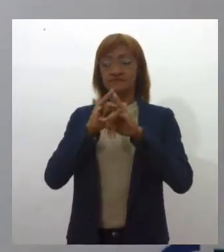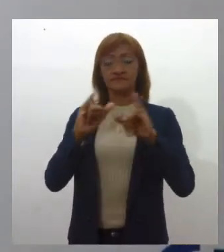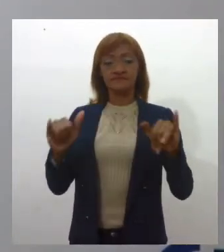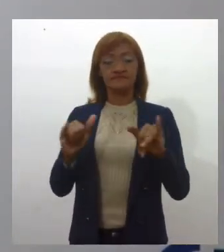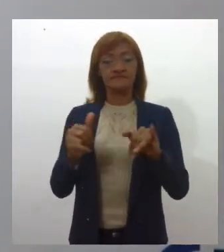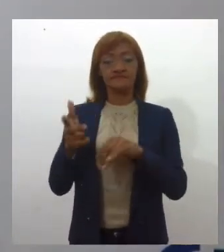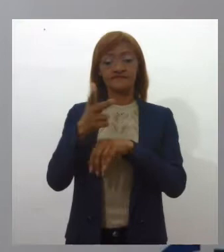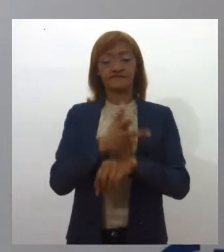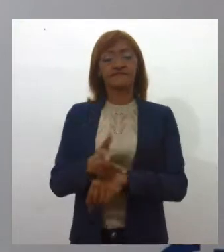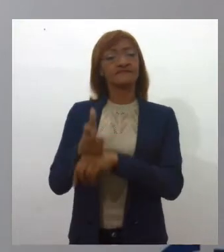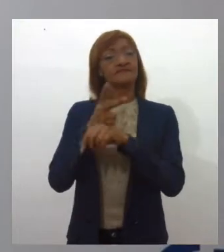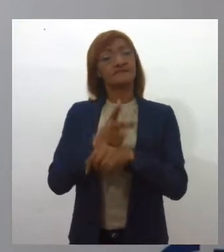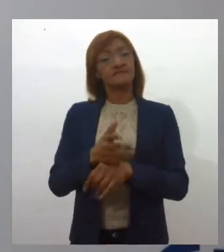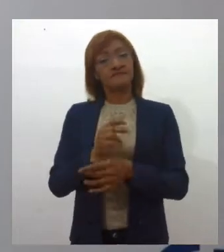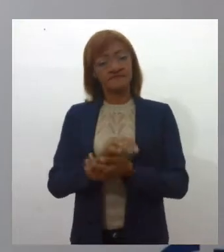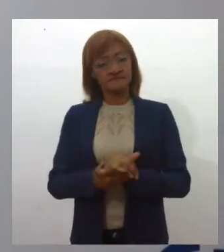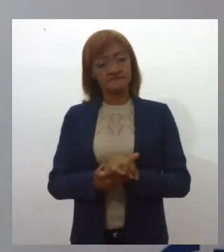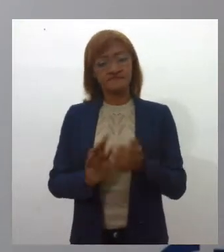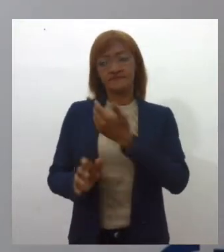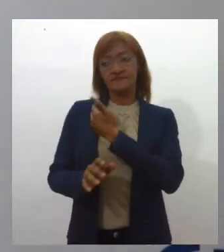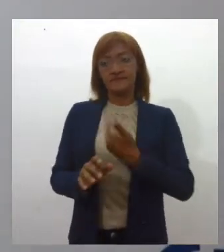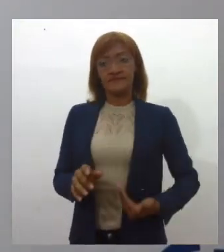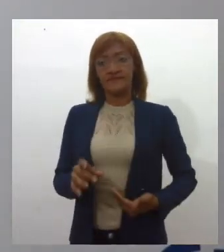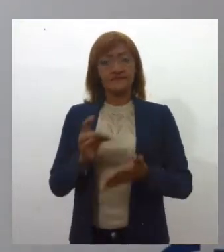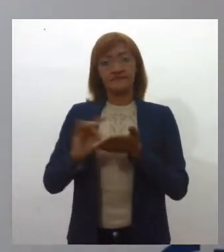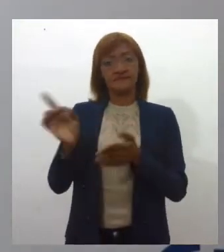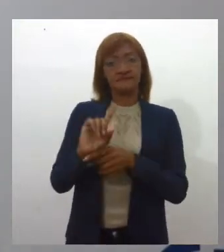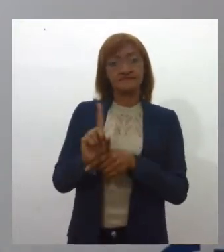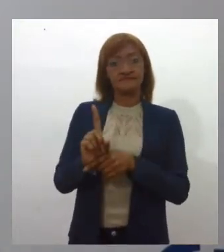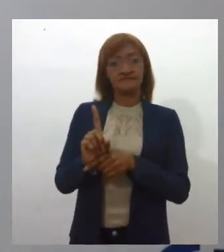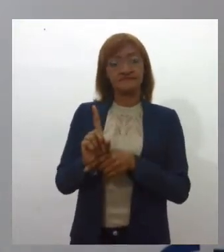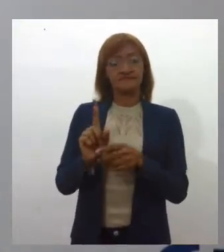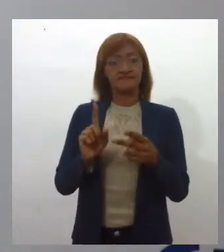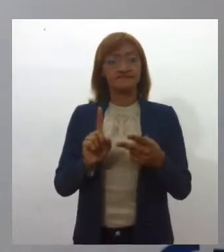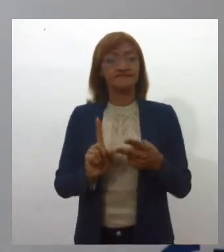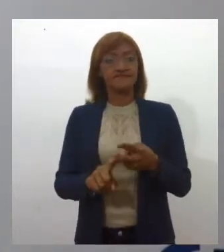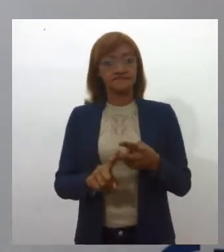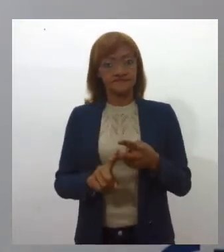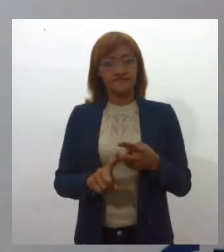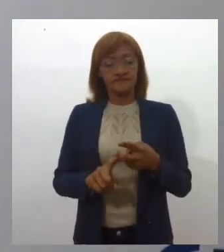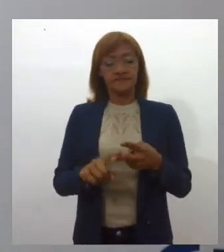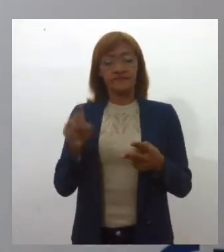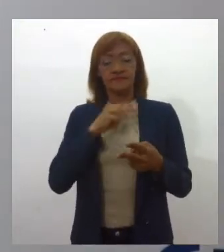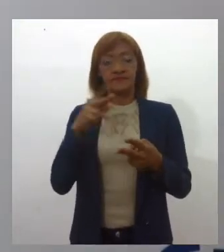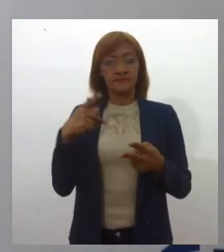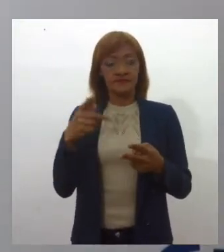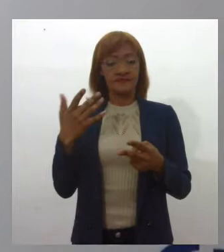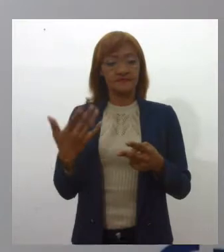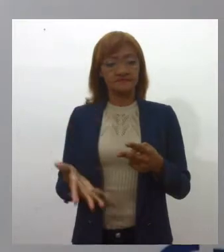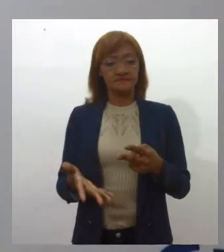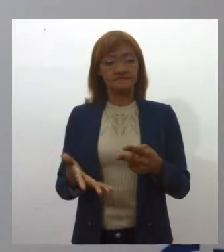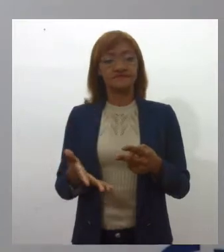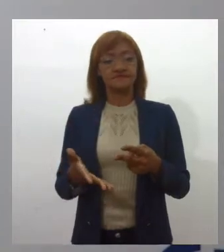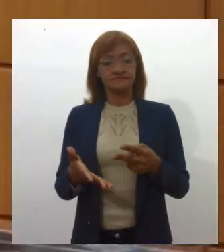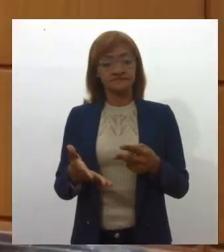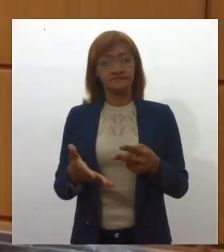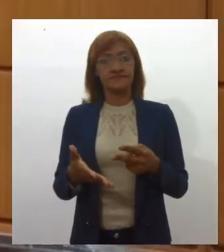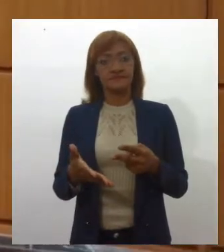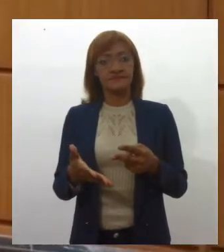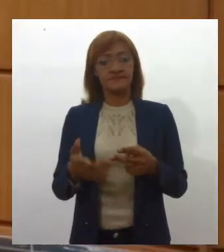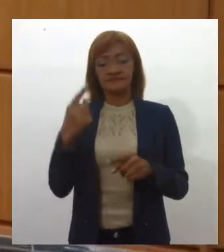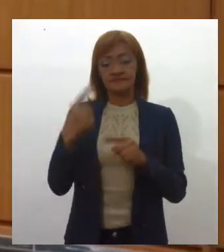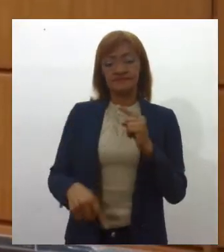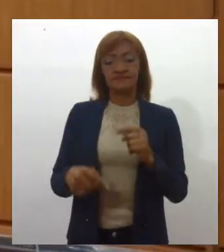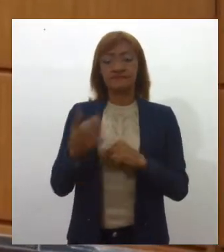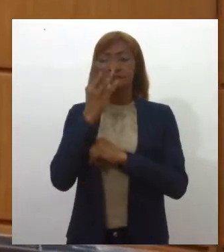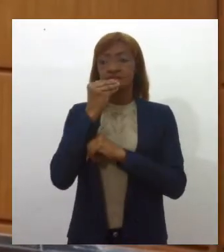vídeo, setores do governo não ficaram satisfeitos, PGE agiu para nos coibir. Tema